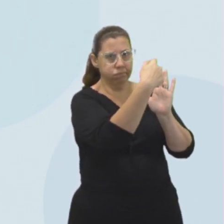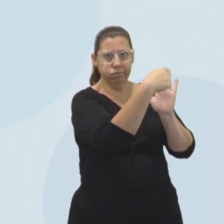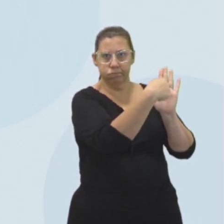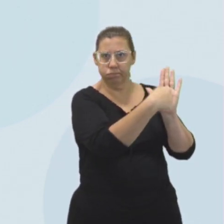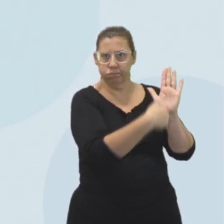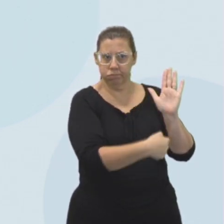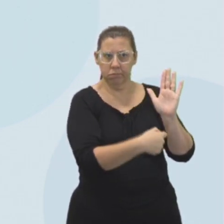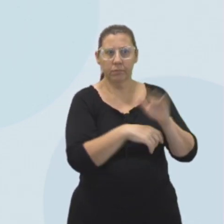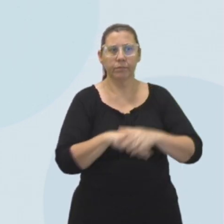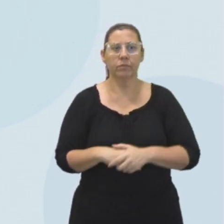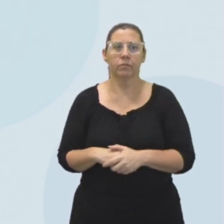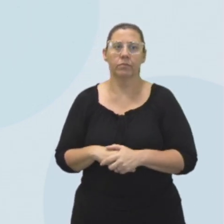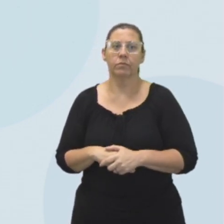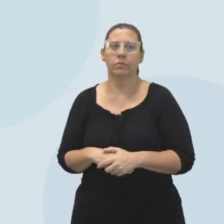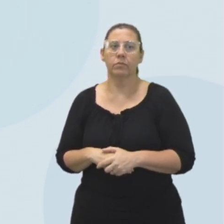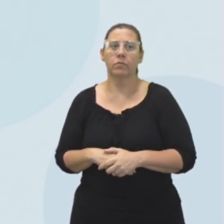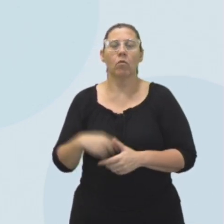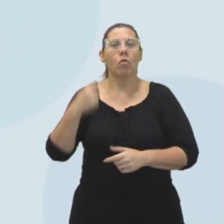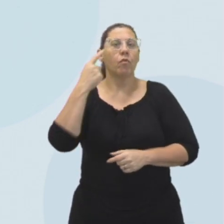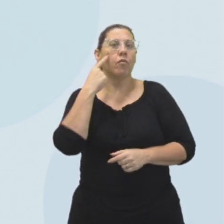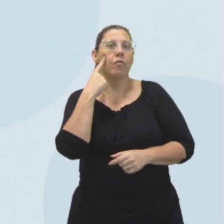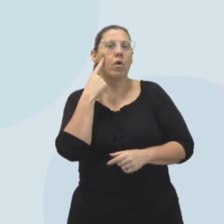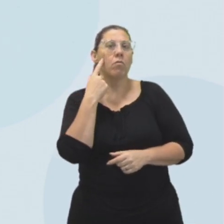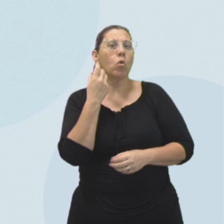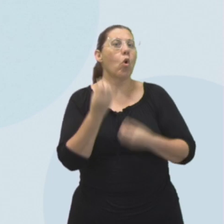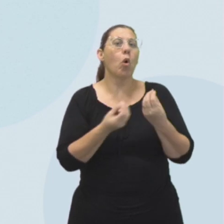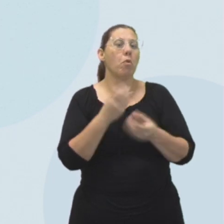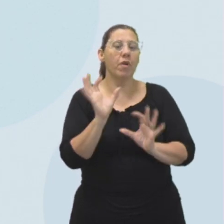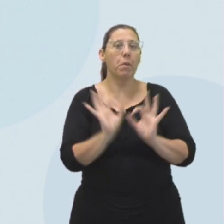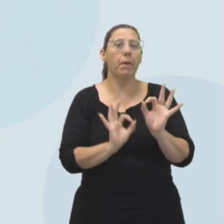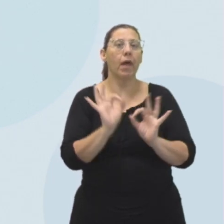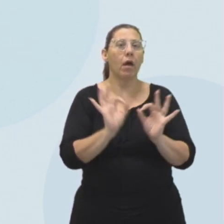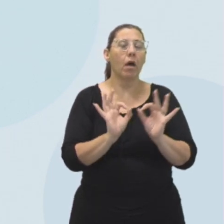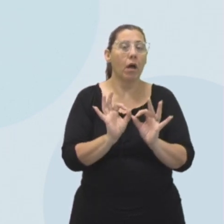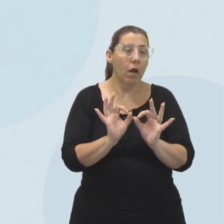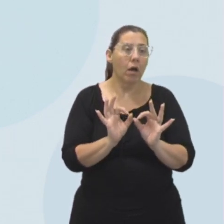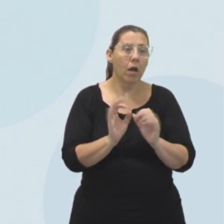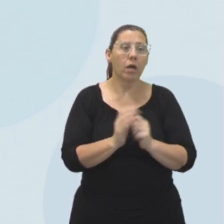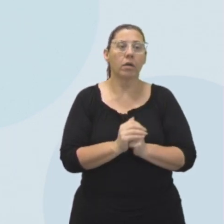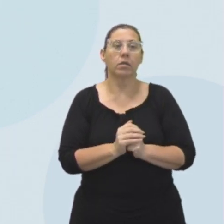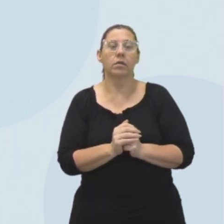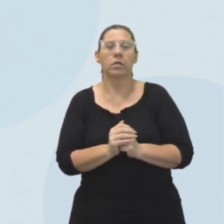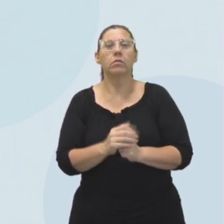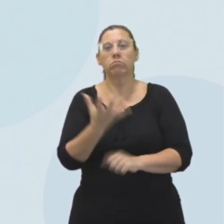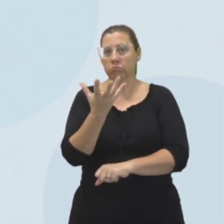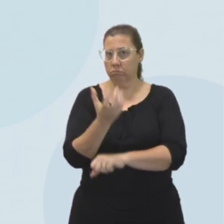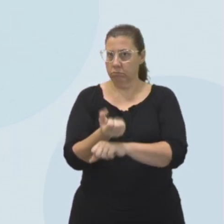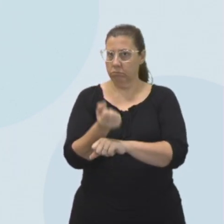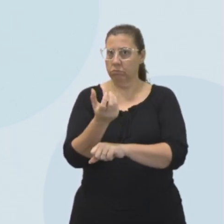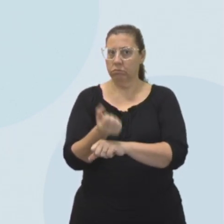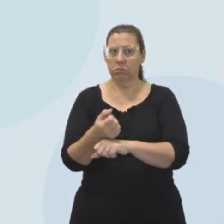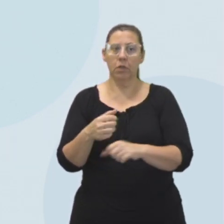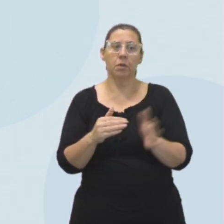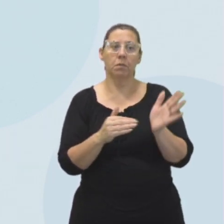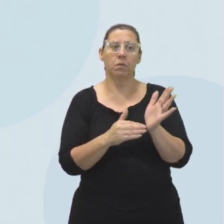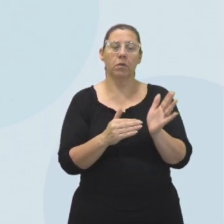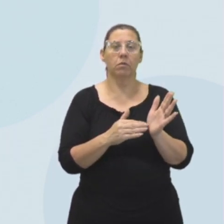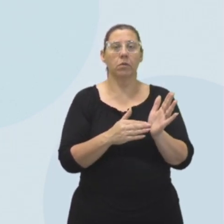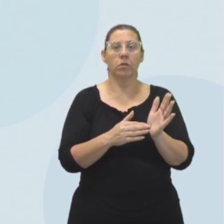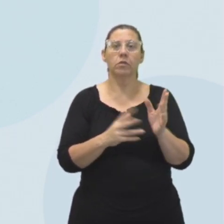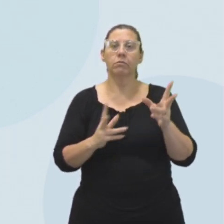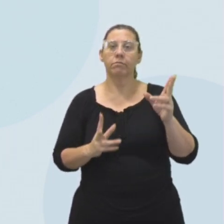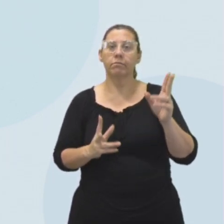elaborado, definir a pré-produção, ocorrer a gravação e, por último, a